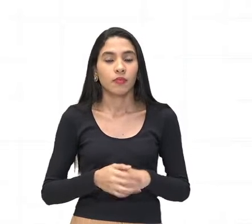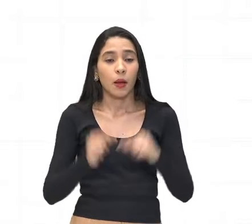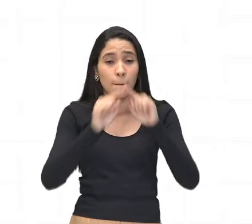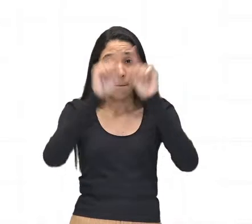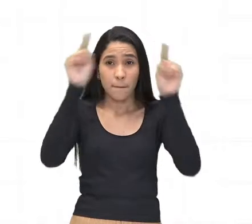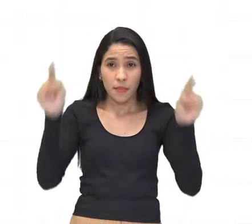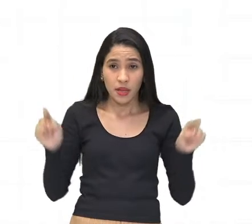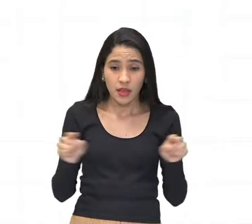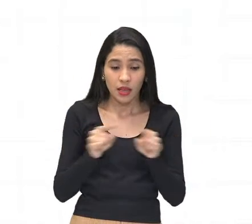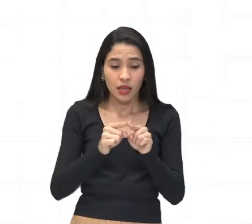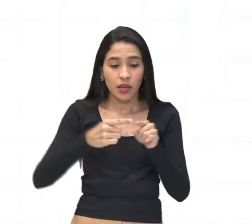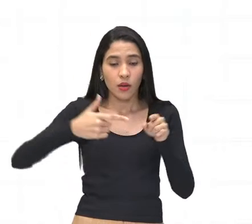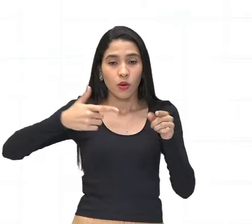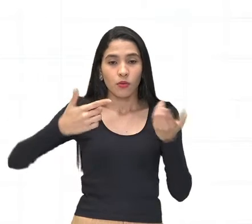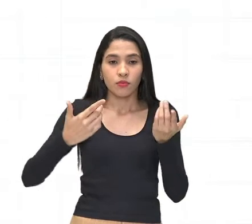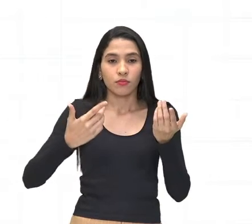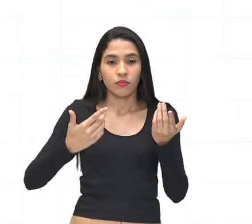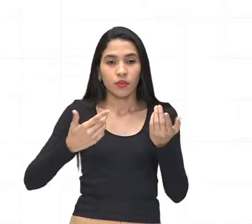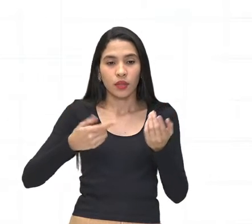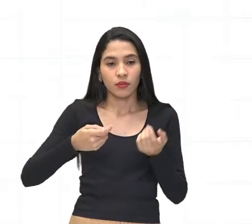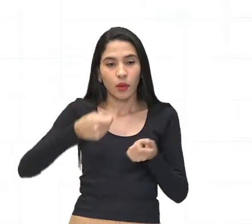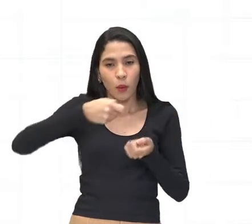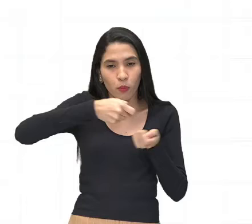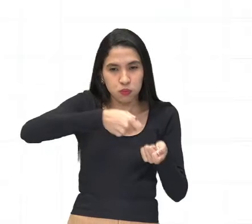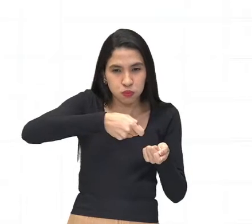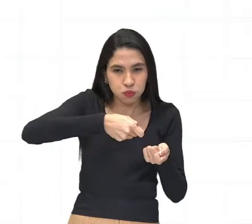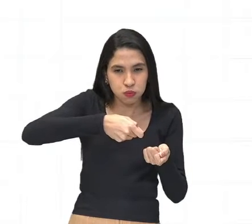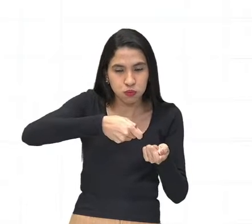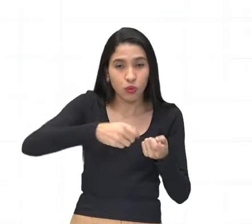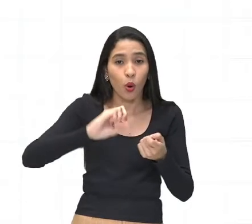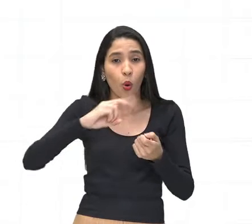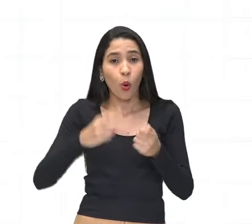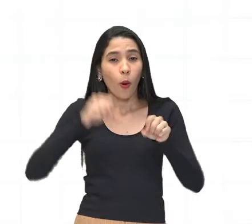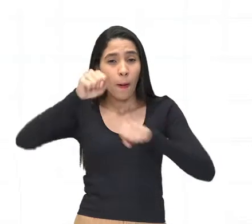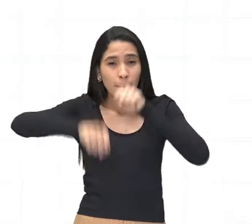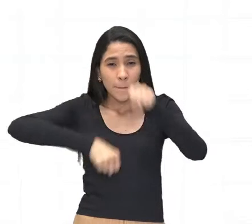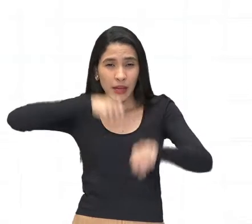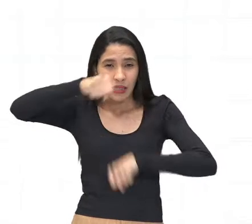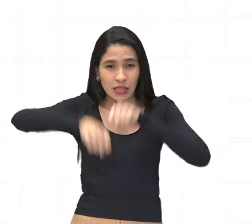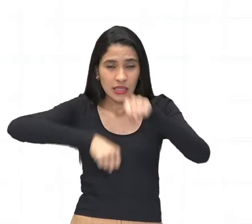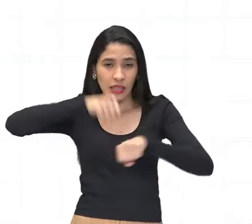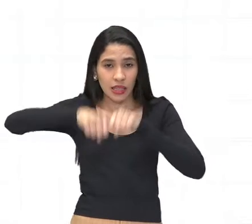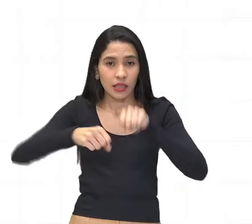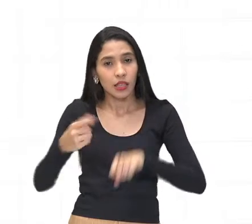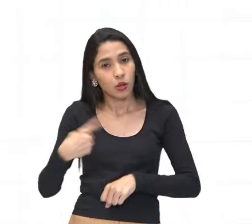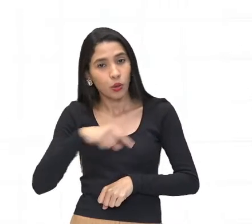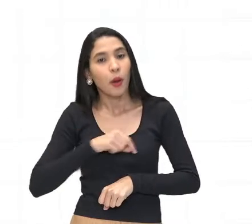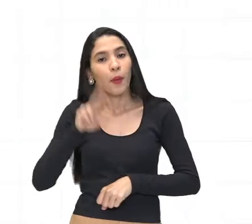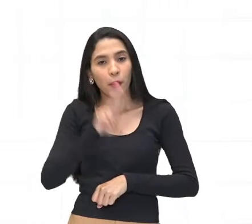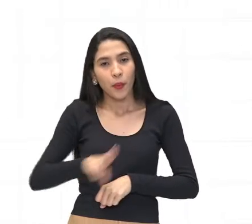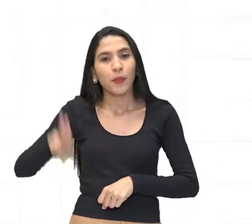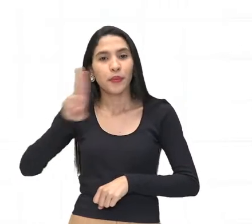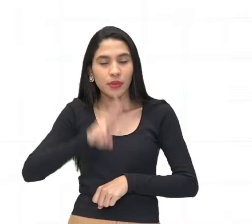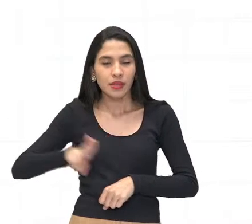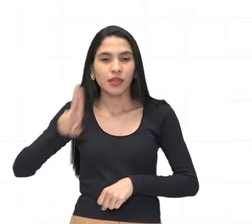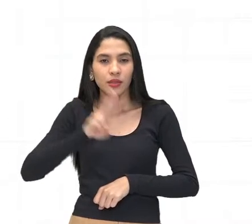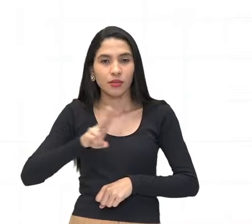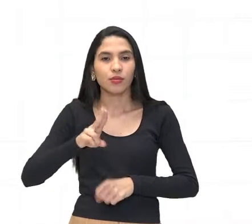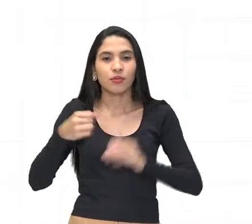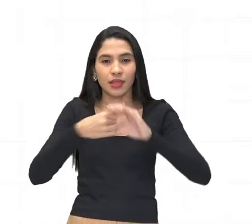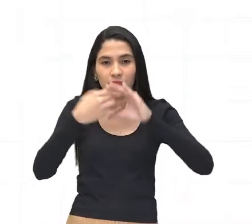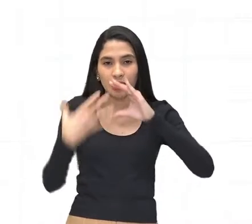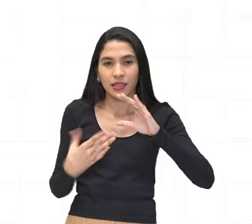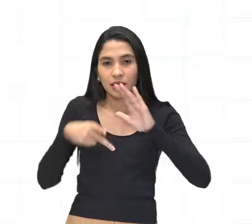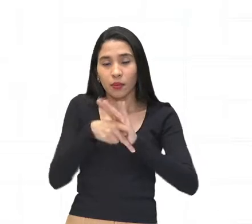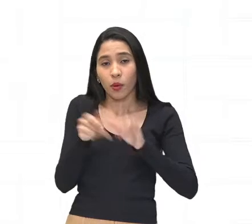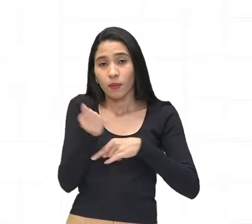carro, o nosso pneu da bicicleta, a gente está utilizando essa propriedade